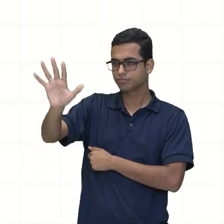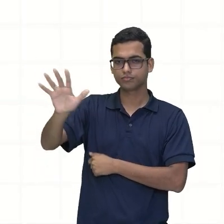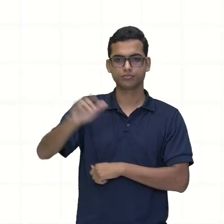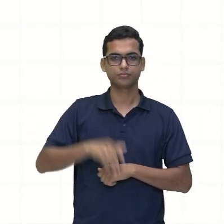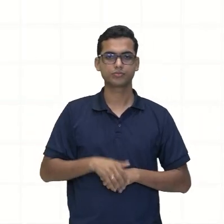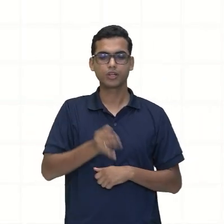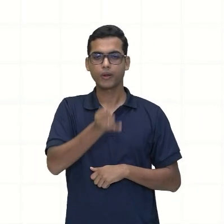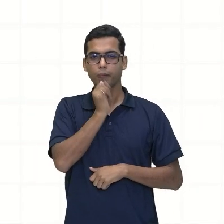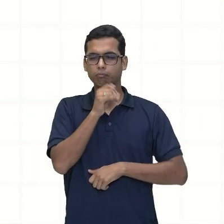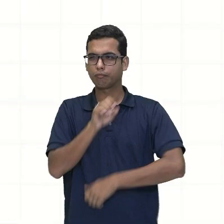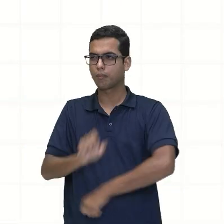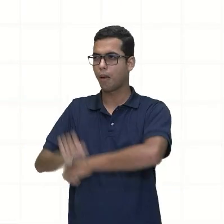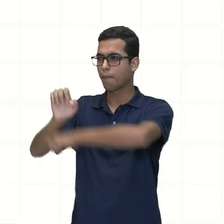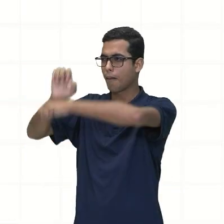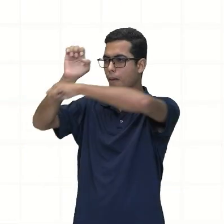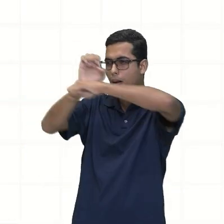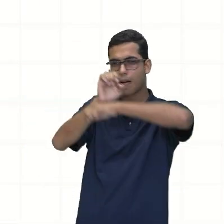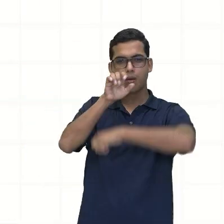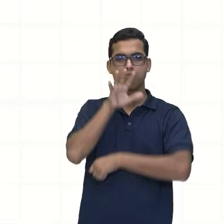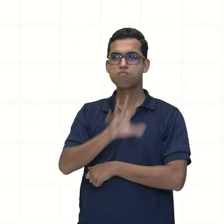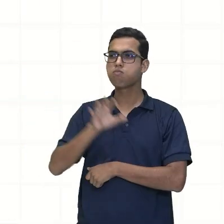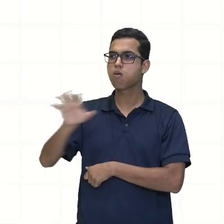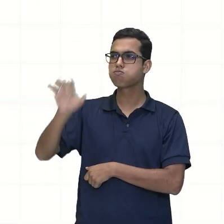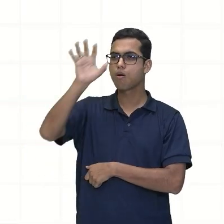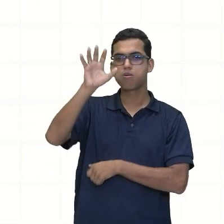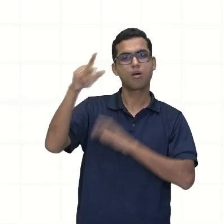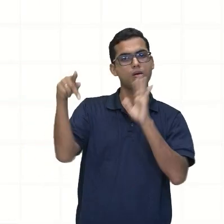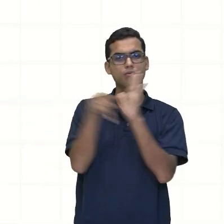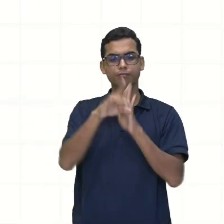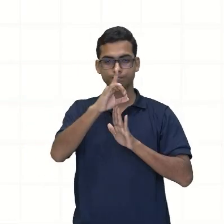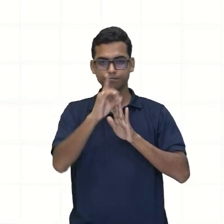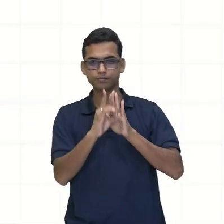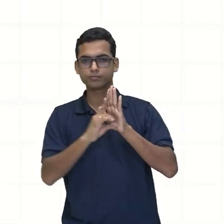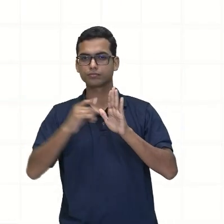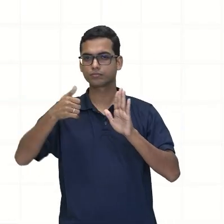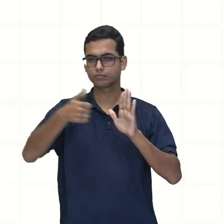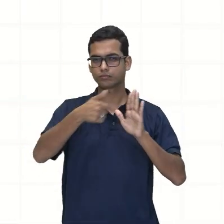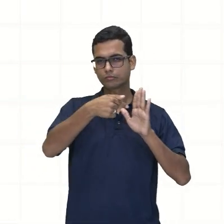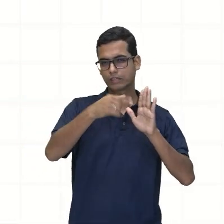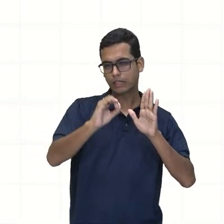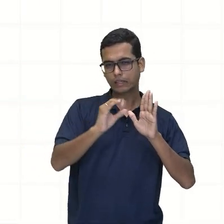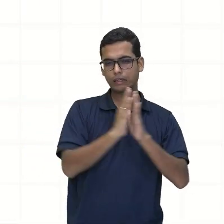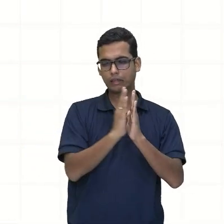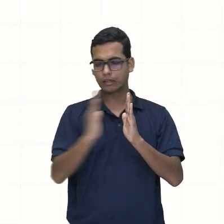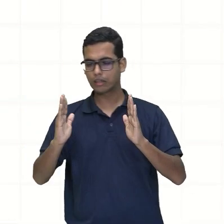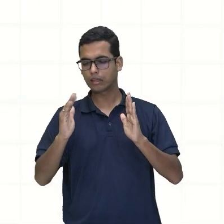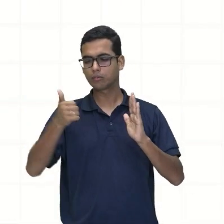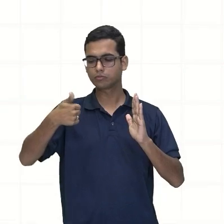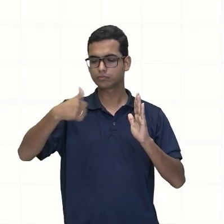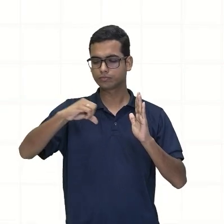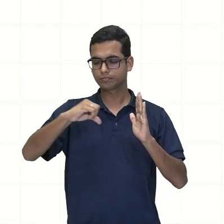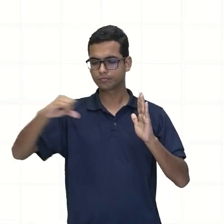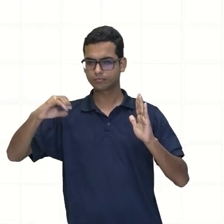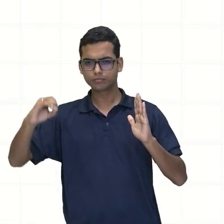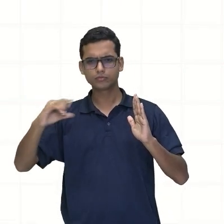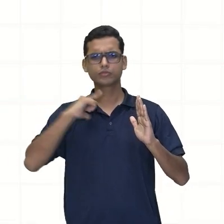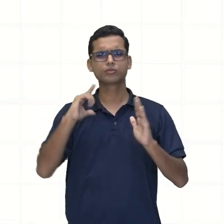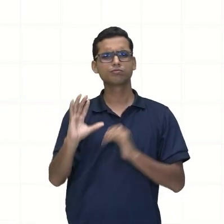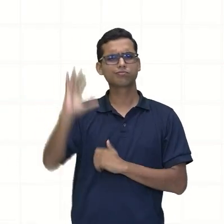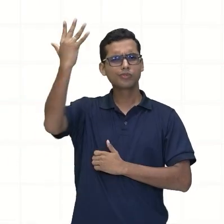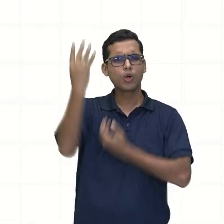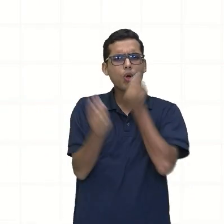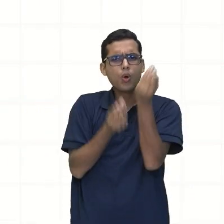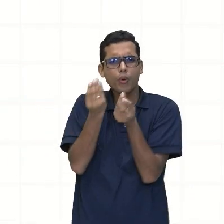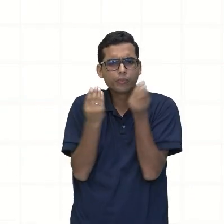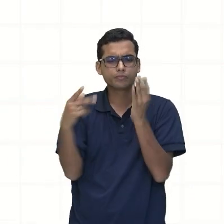estados, né? Naquele momento ali, na década de 70, 90, a gente observa esse fluxo mais intenso ali